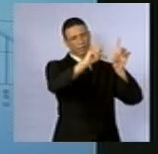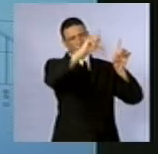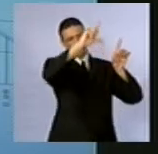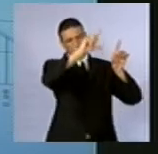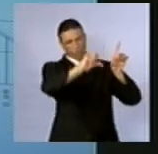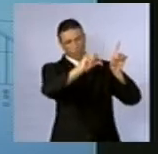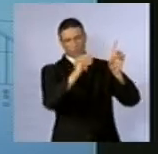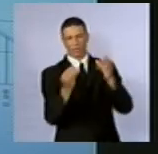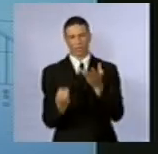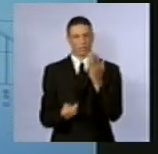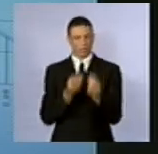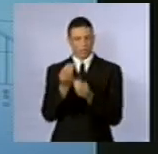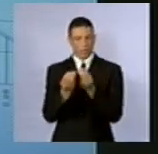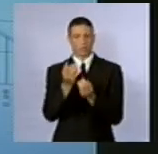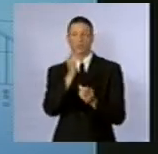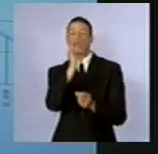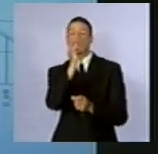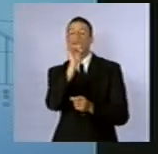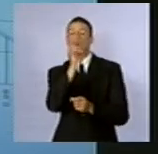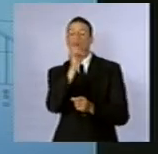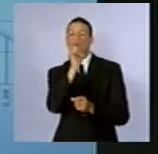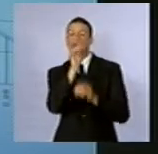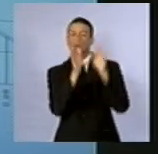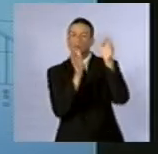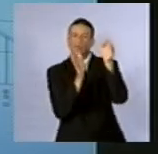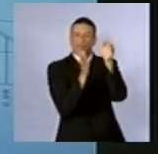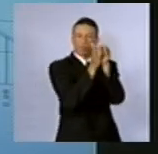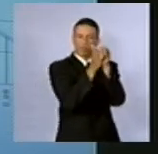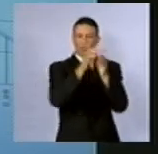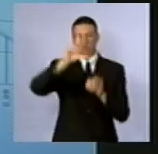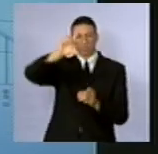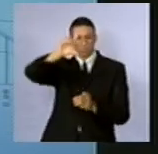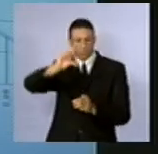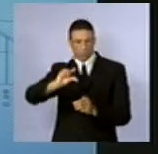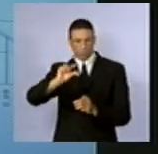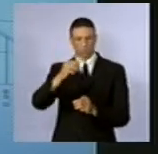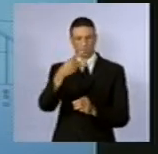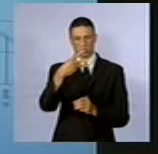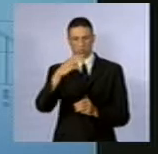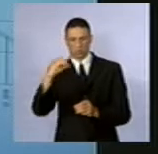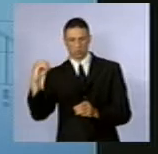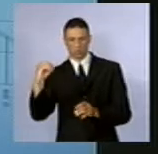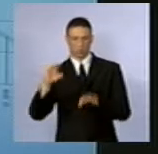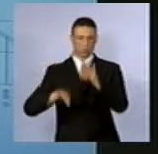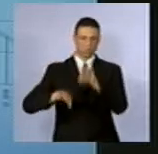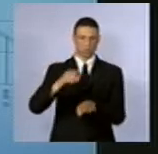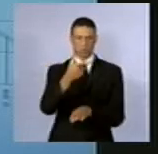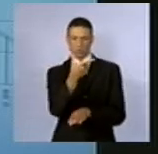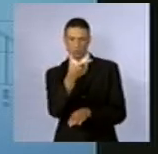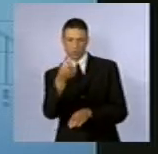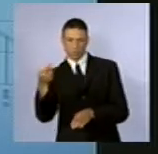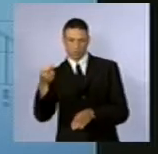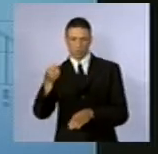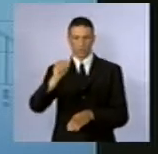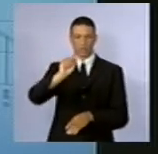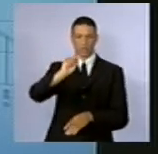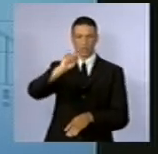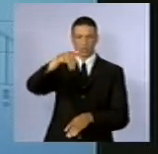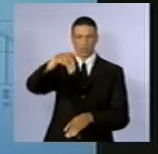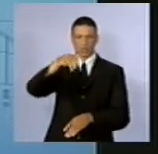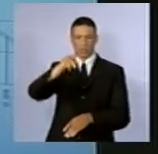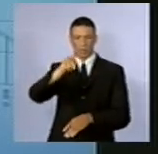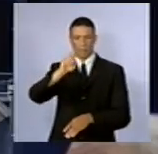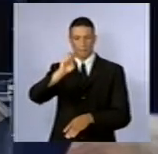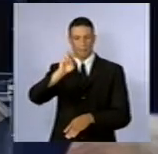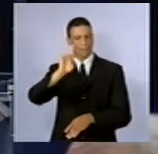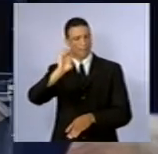eu teria que reduzir a corrente elétrica para algo em torno de 300, 200 amperes ali, pelo que é possível observar, tá